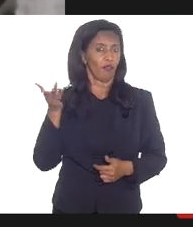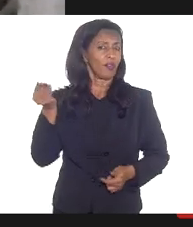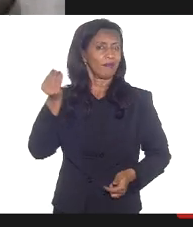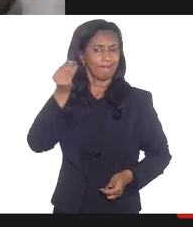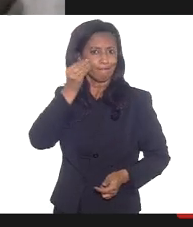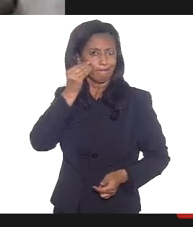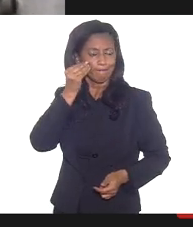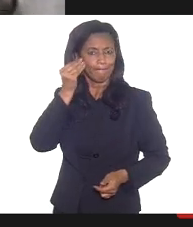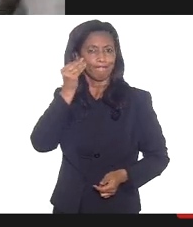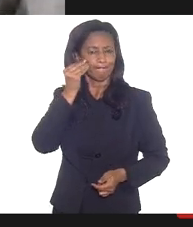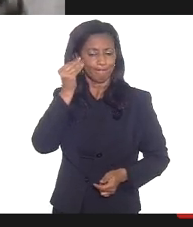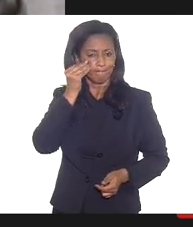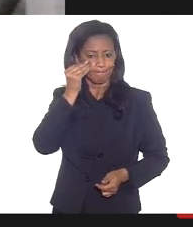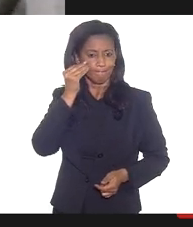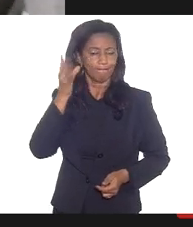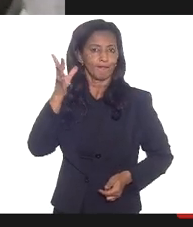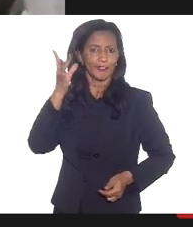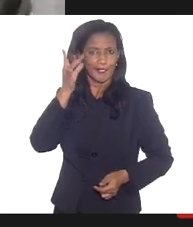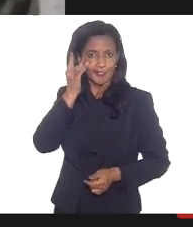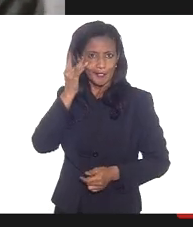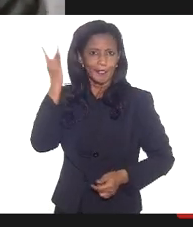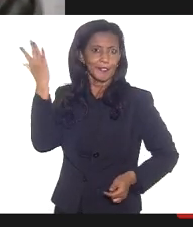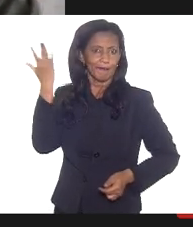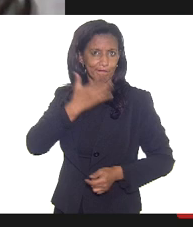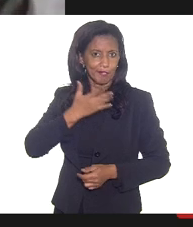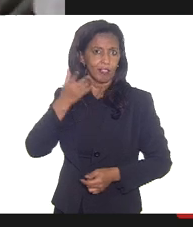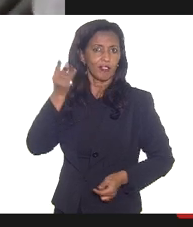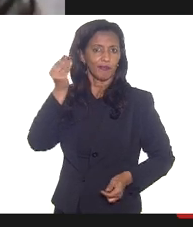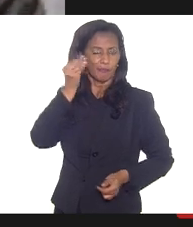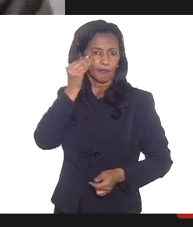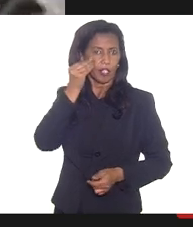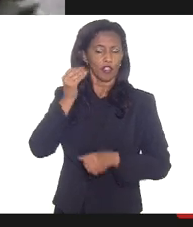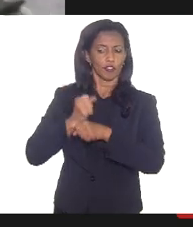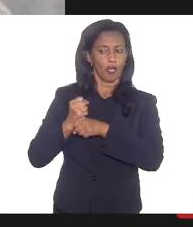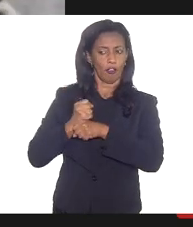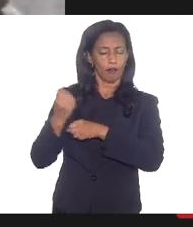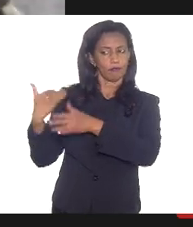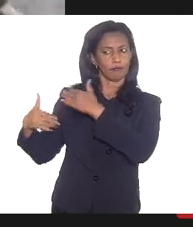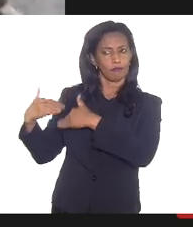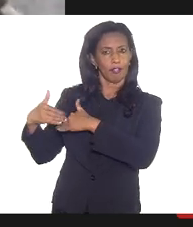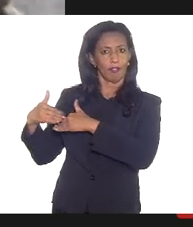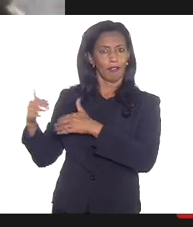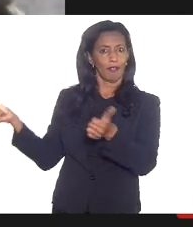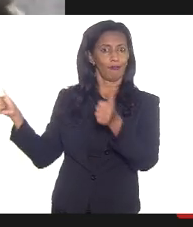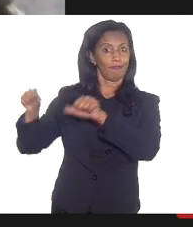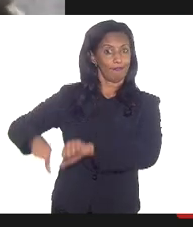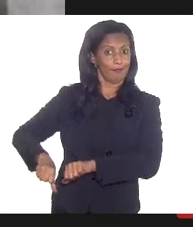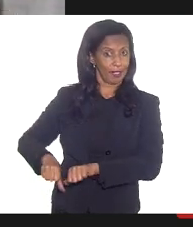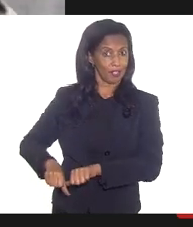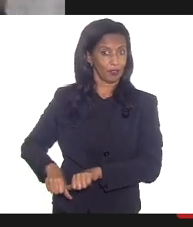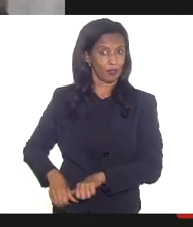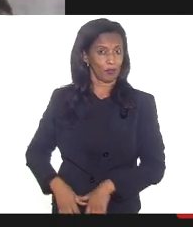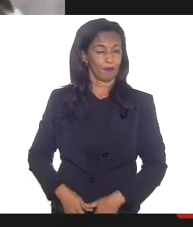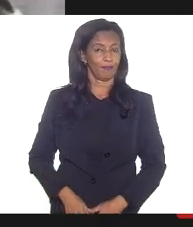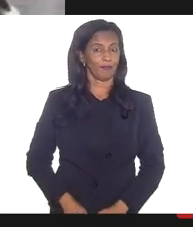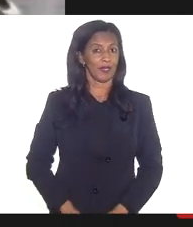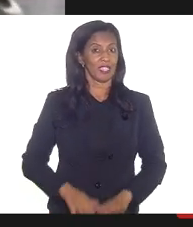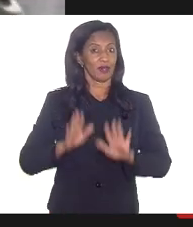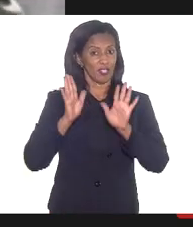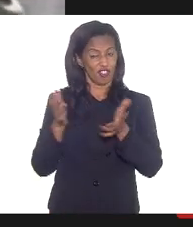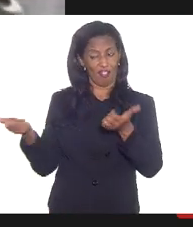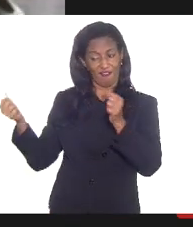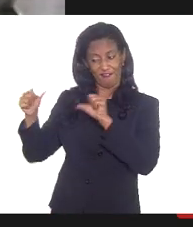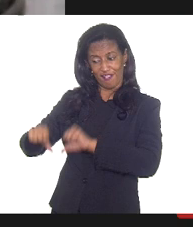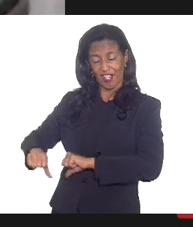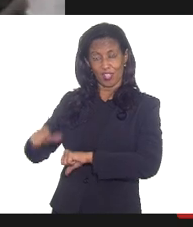testado, não foi a Thalita que falou, foi testado há alguns anos e ela fracassou. Então, assim, se ela já fracassou